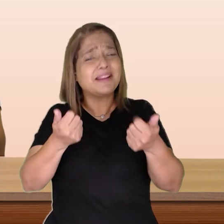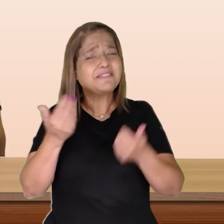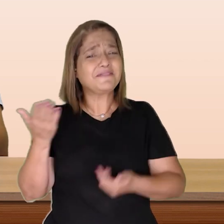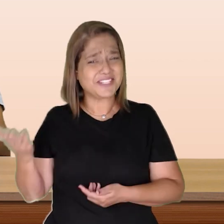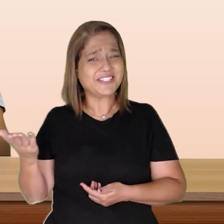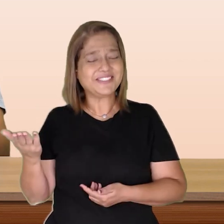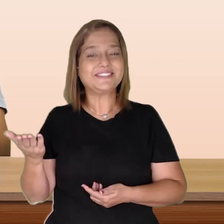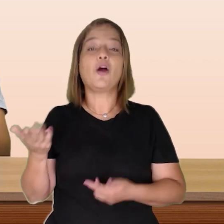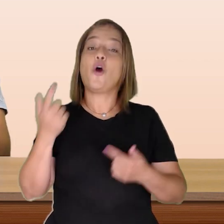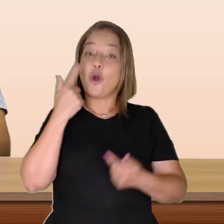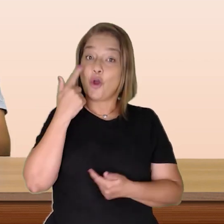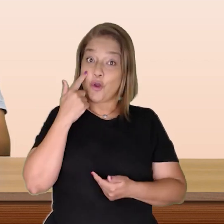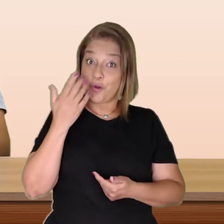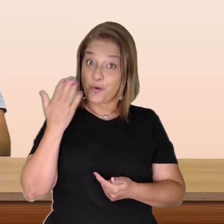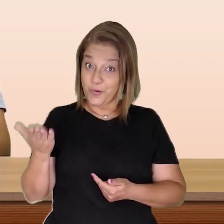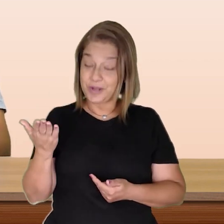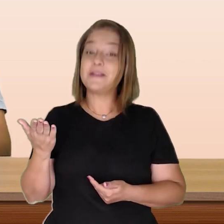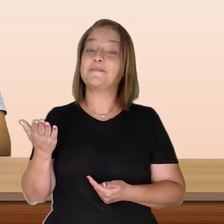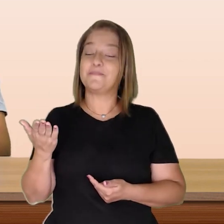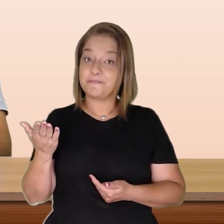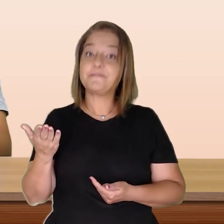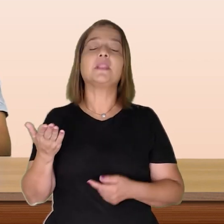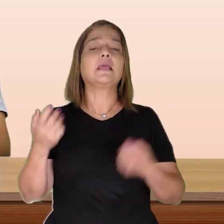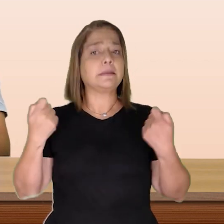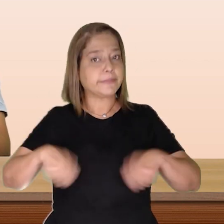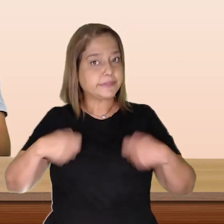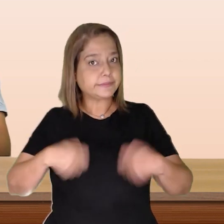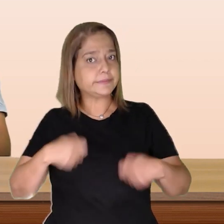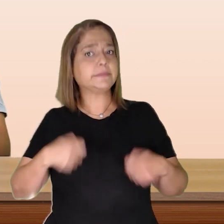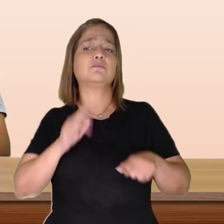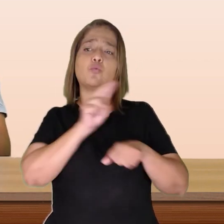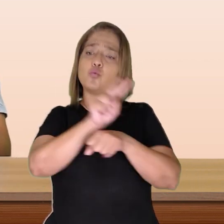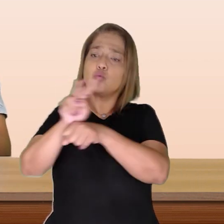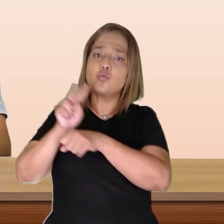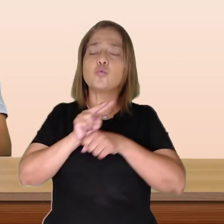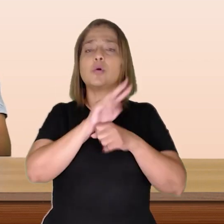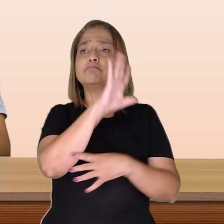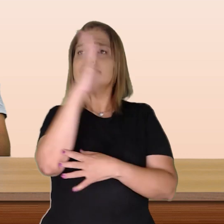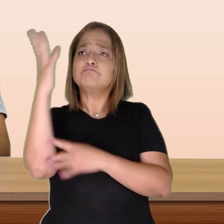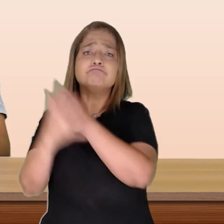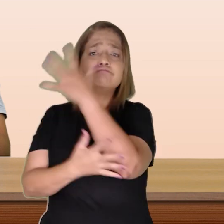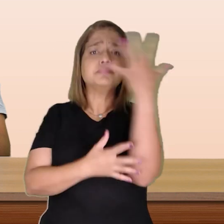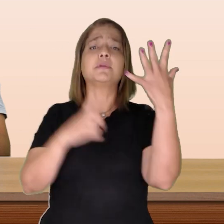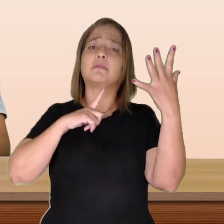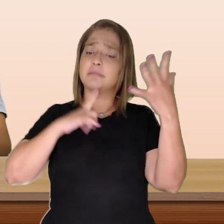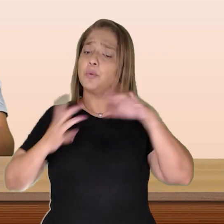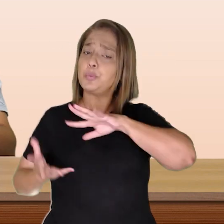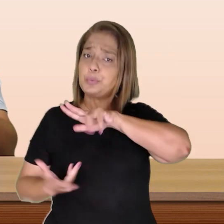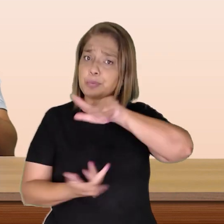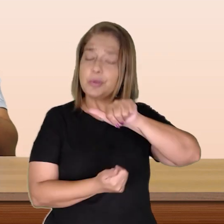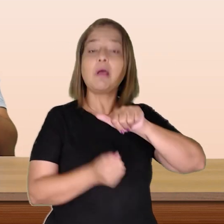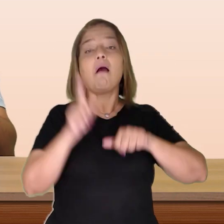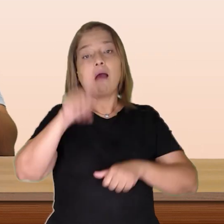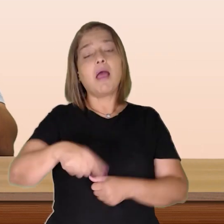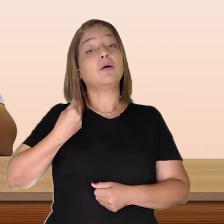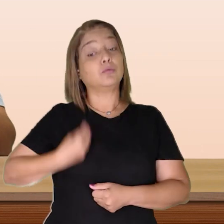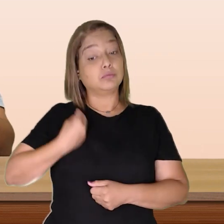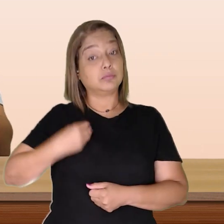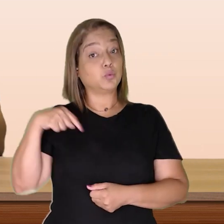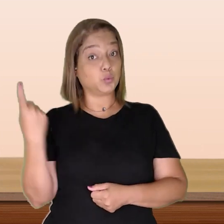Lívia? E pessoal, olha só como precisamos cuidar dos recursos naturais que temos em nosso planeta. É para a